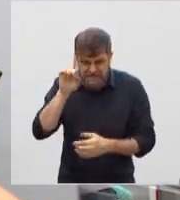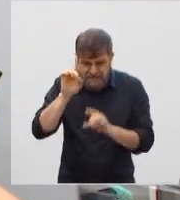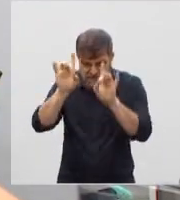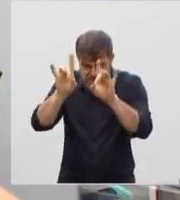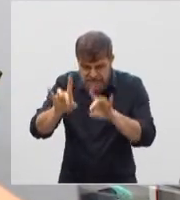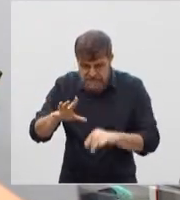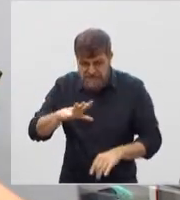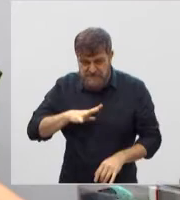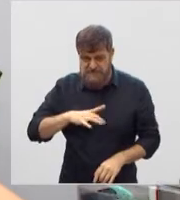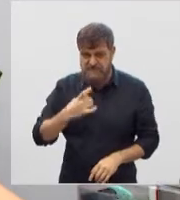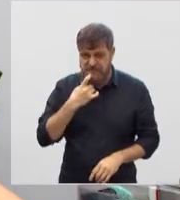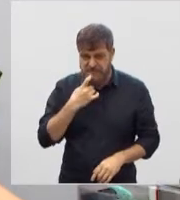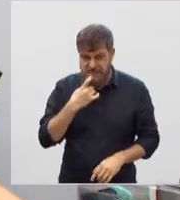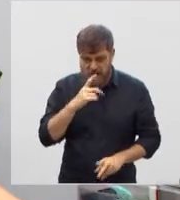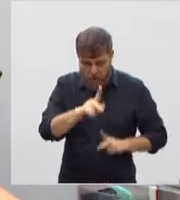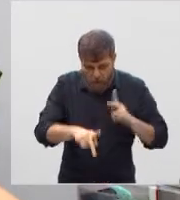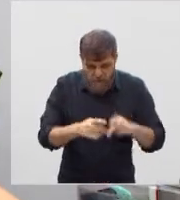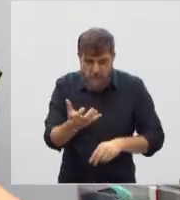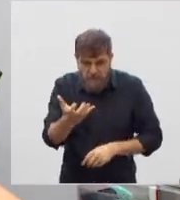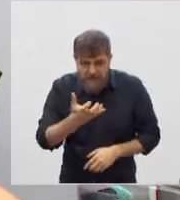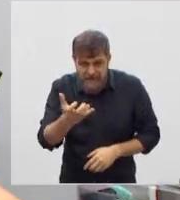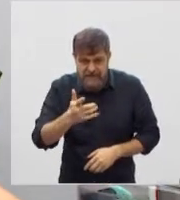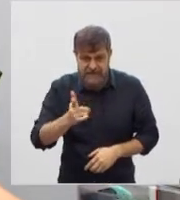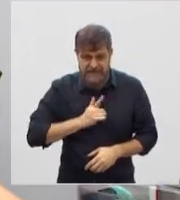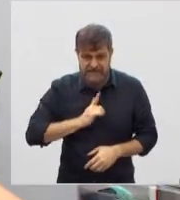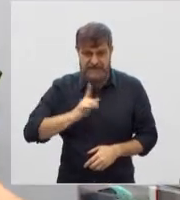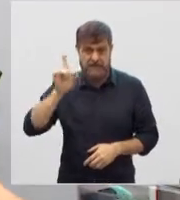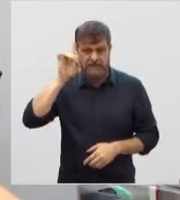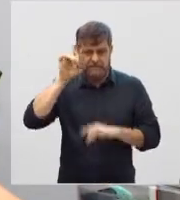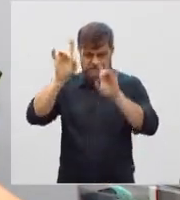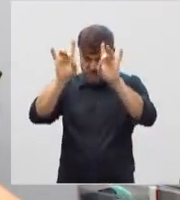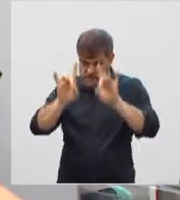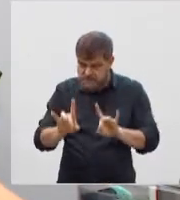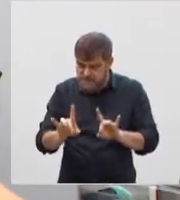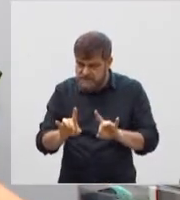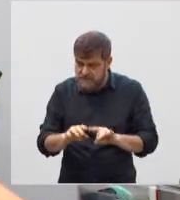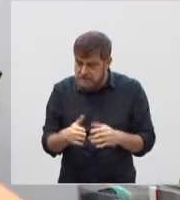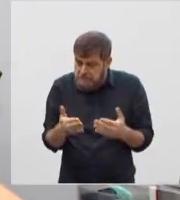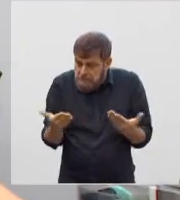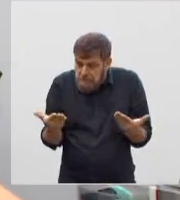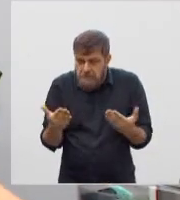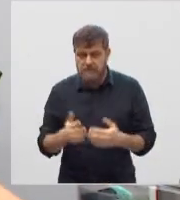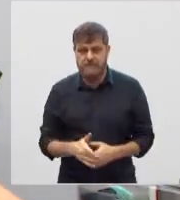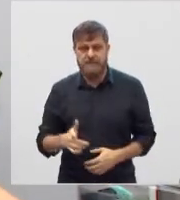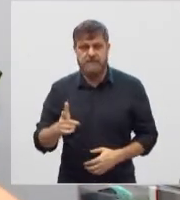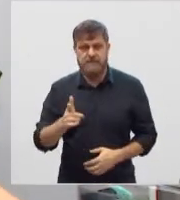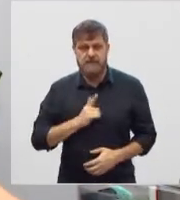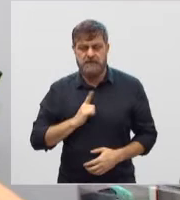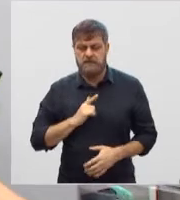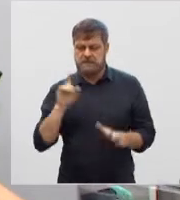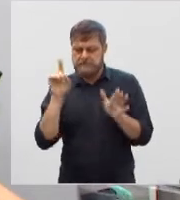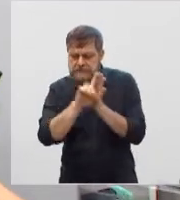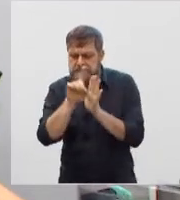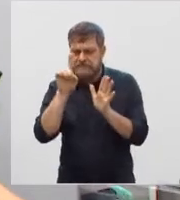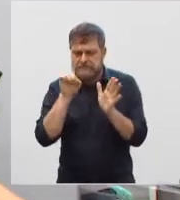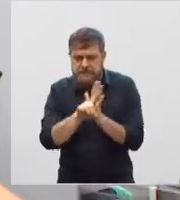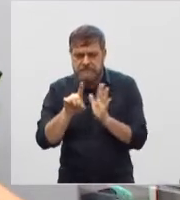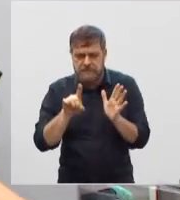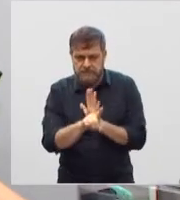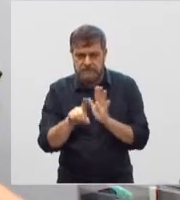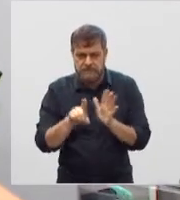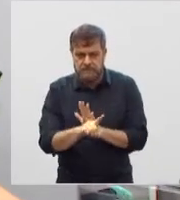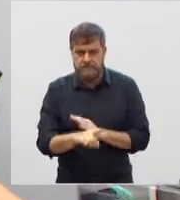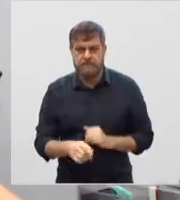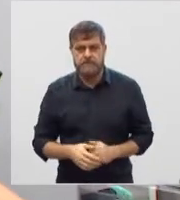para a cidade? Será que a população queria que esse dia figurasse no calendário oficial de eventos? Então esses foram os